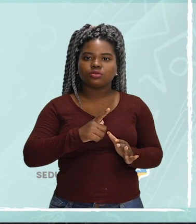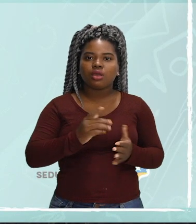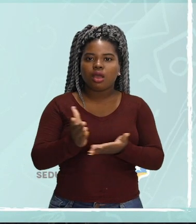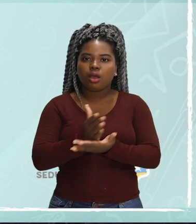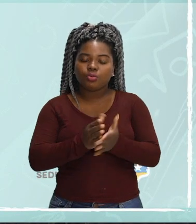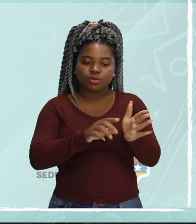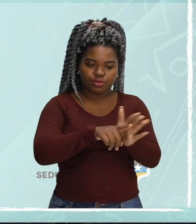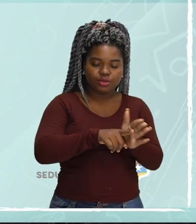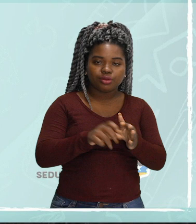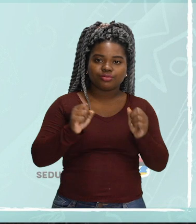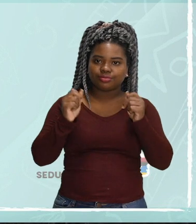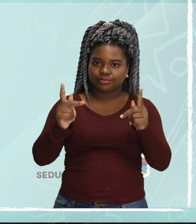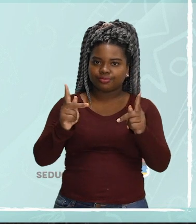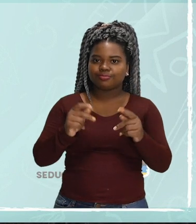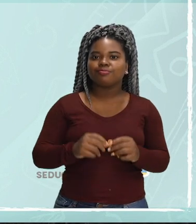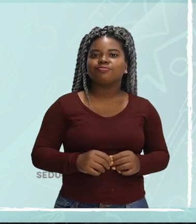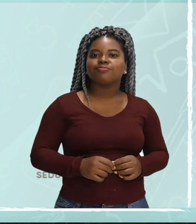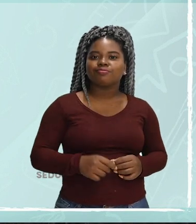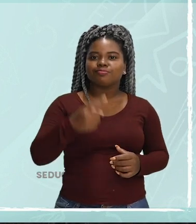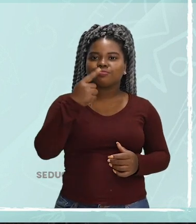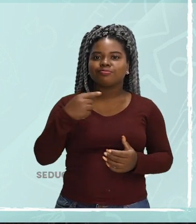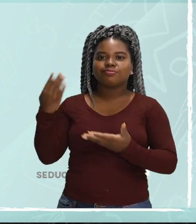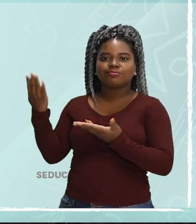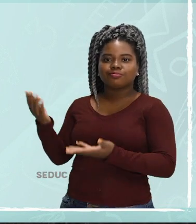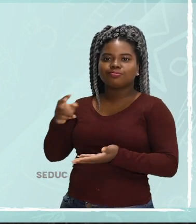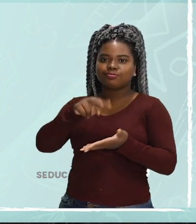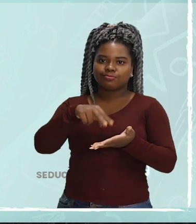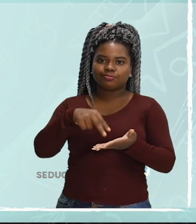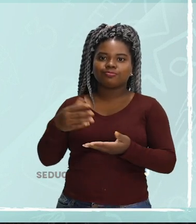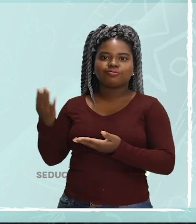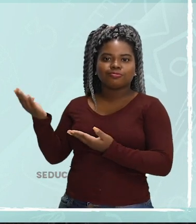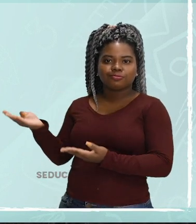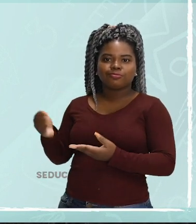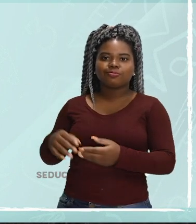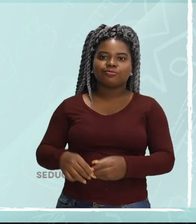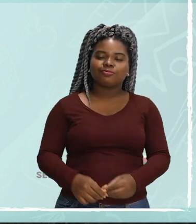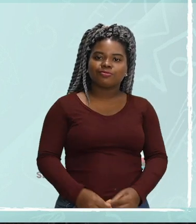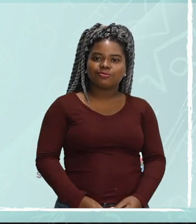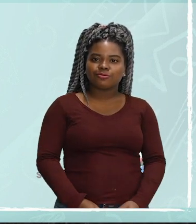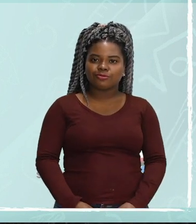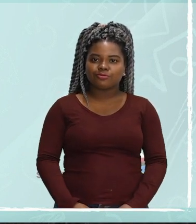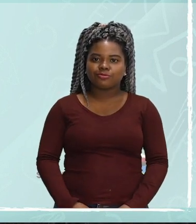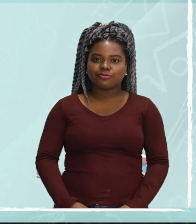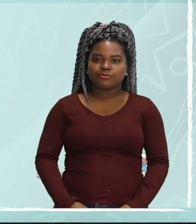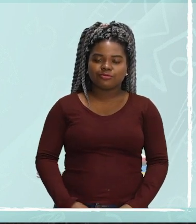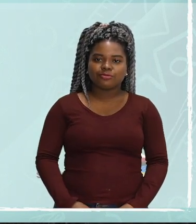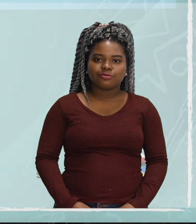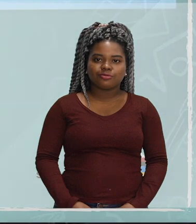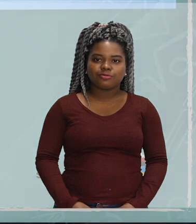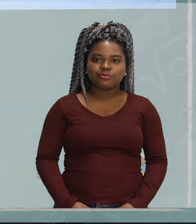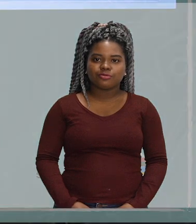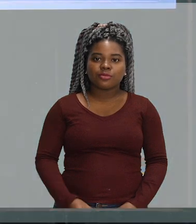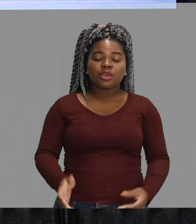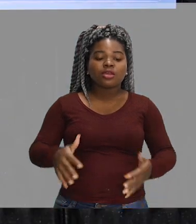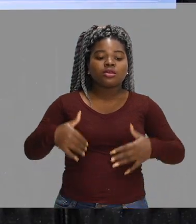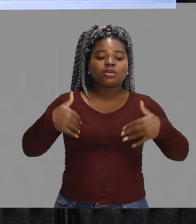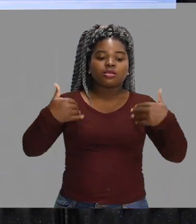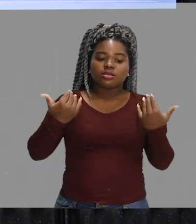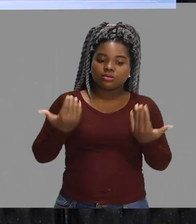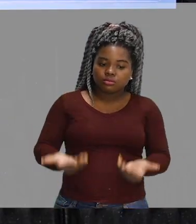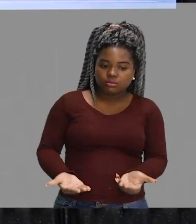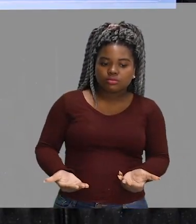6 colunas da tabela periódica são os elementos que terminam no subnível P. As duas primeiras finalizam